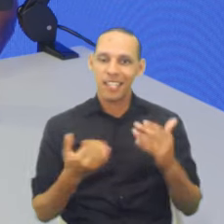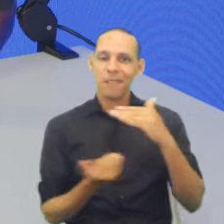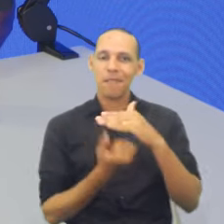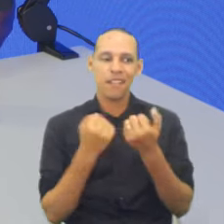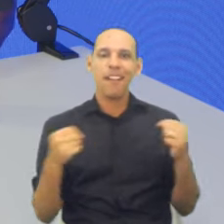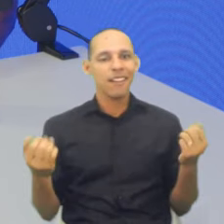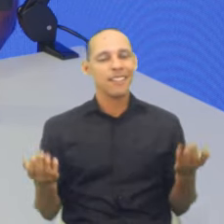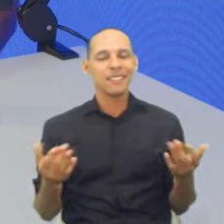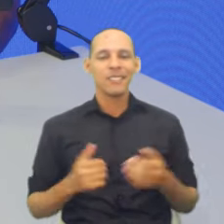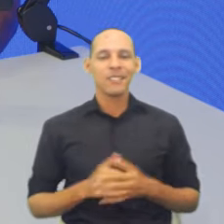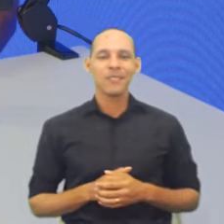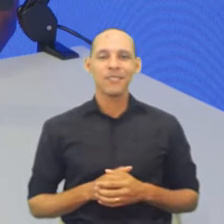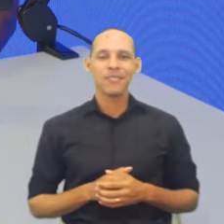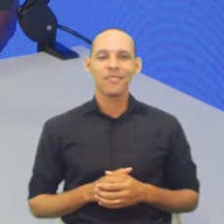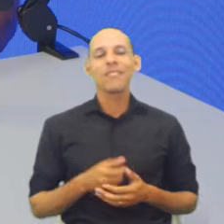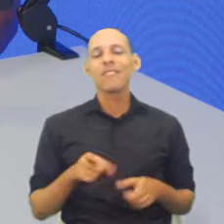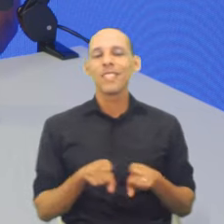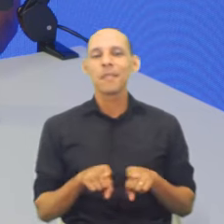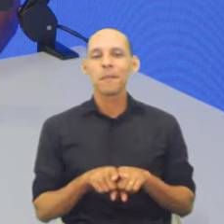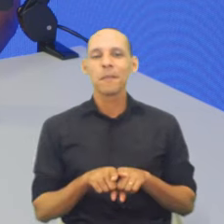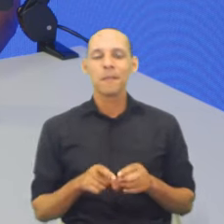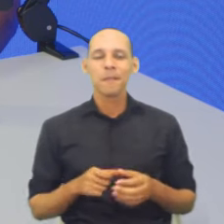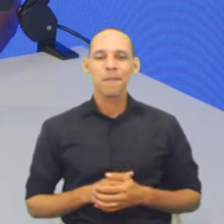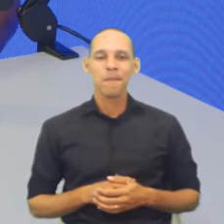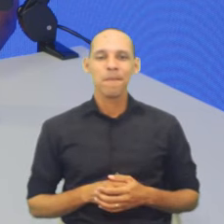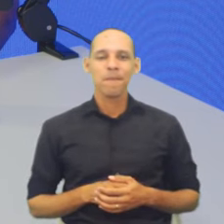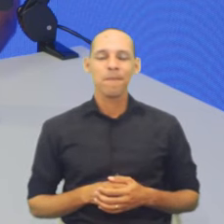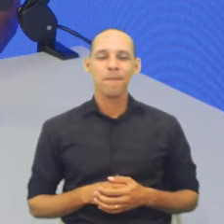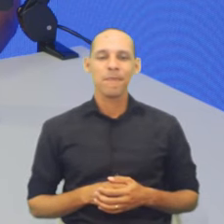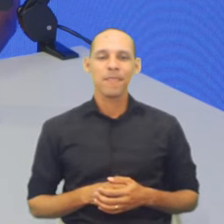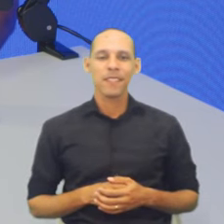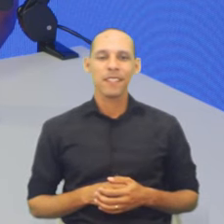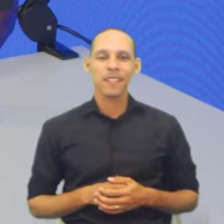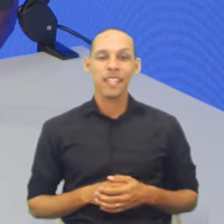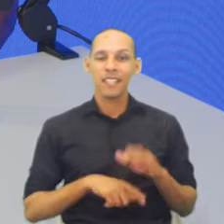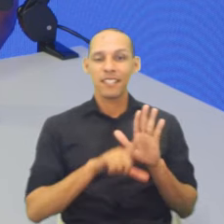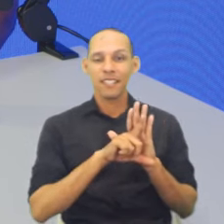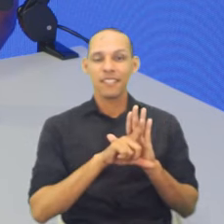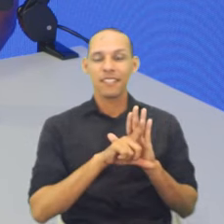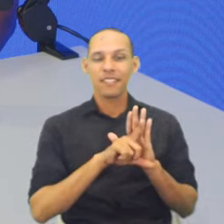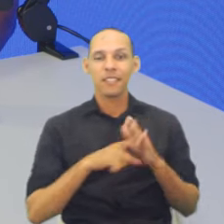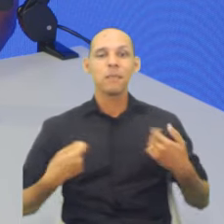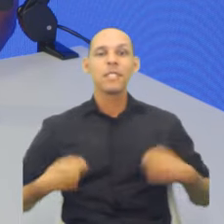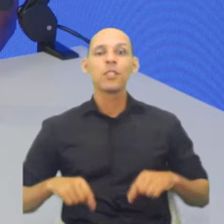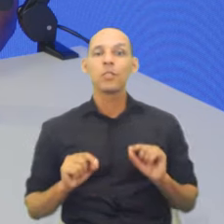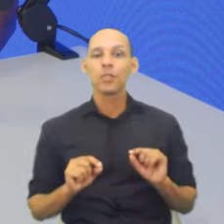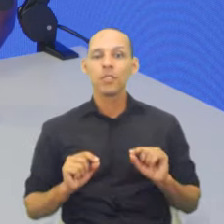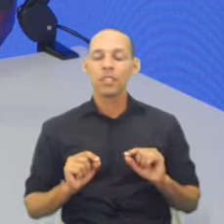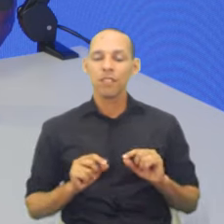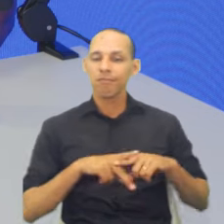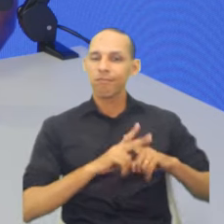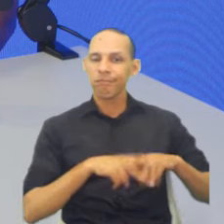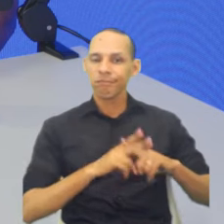Organizações e vejo também a questão eh da Lei precisando ainda de ajustes